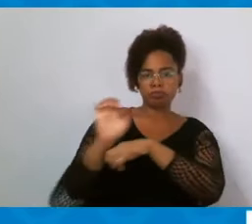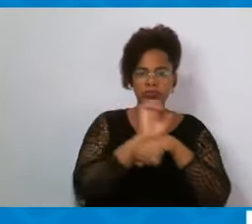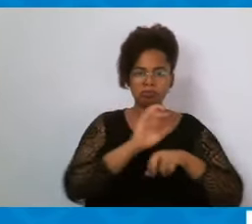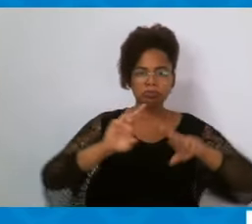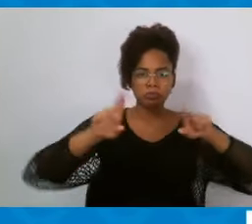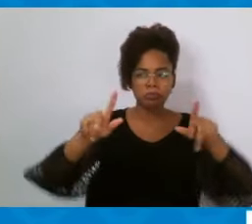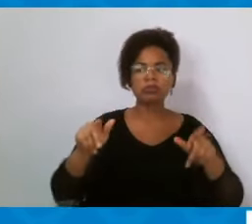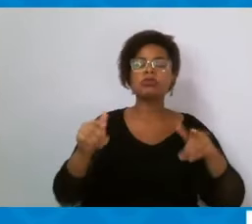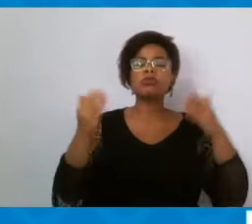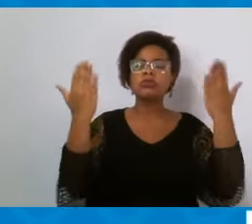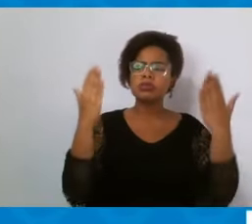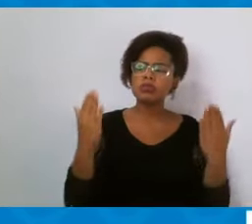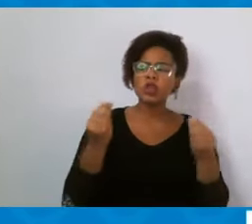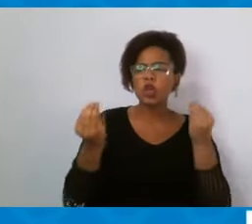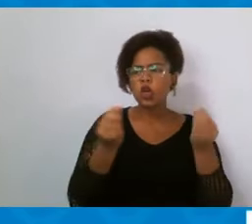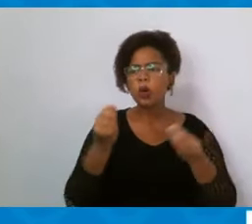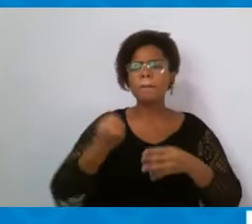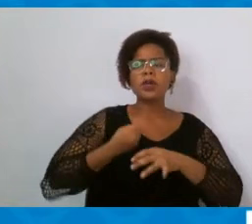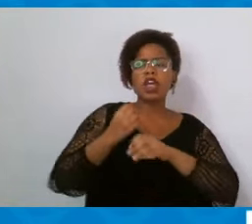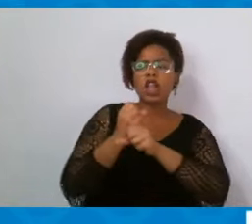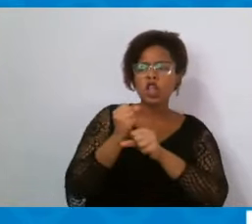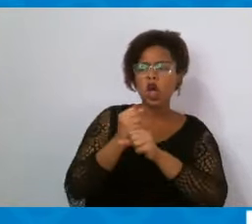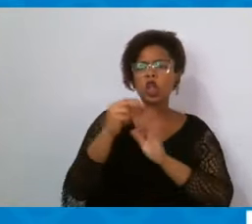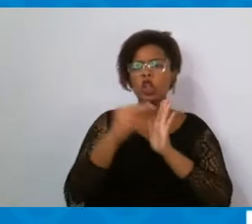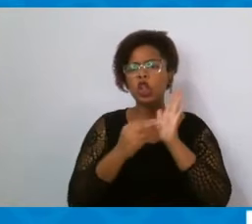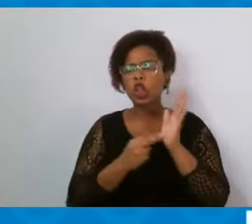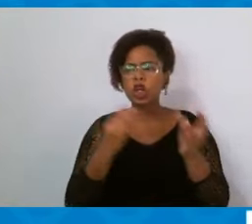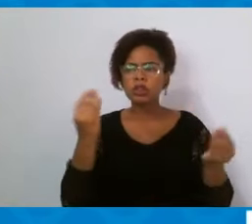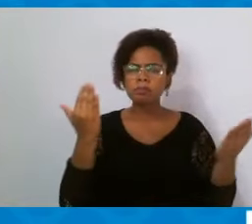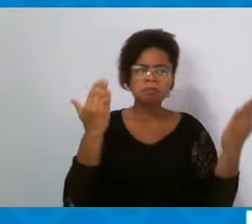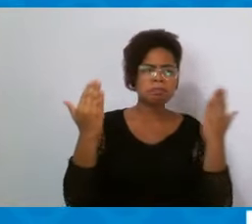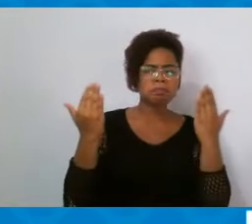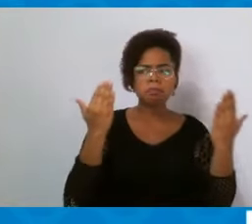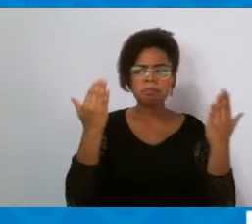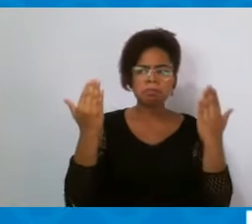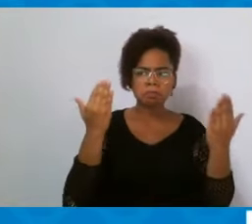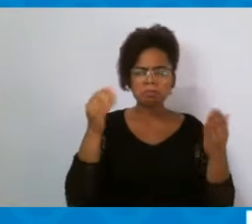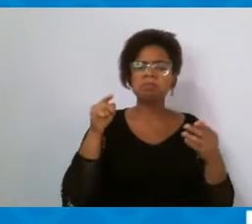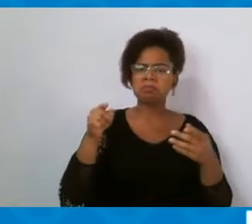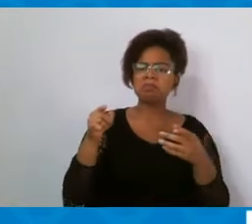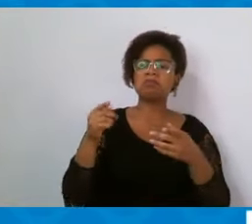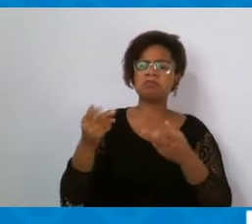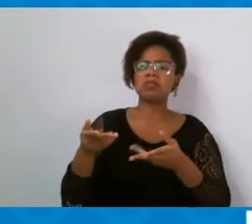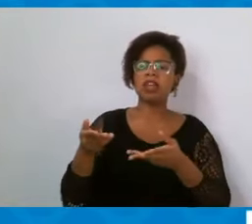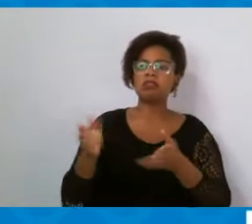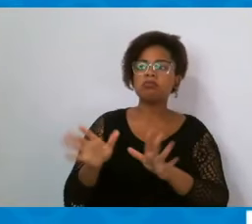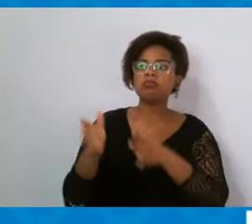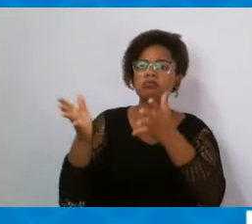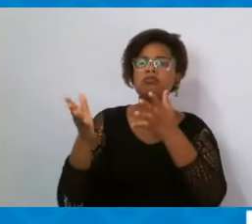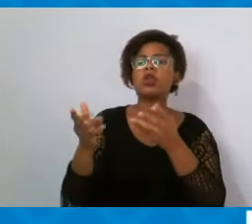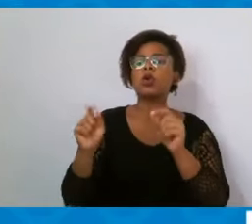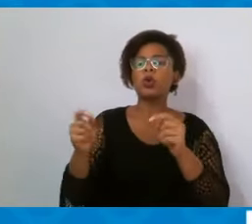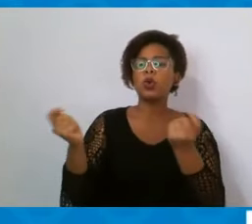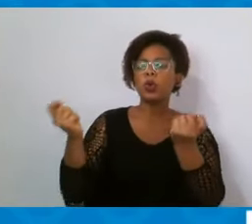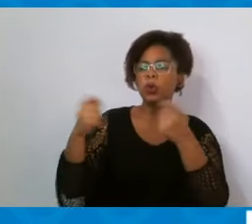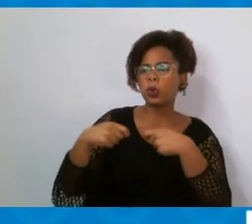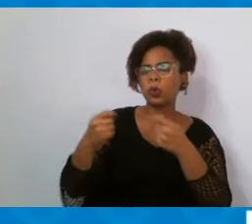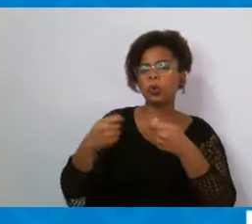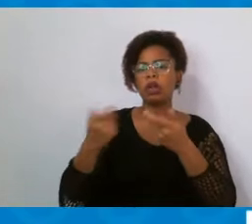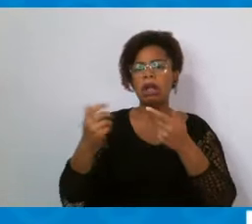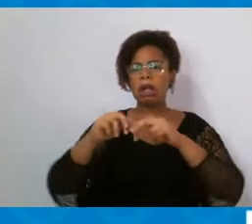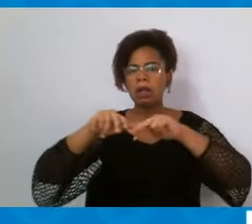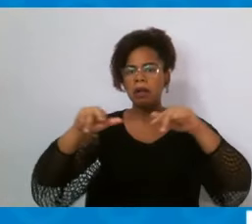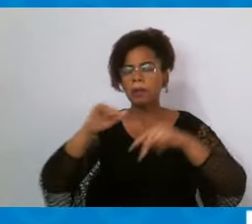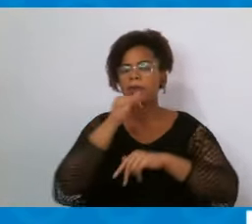tradicionais, os exames de validação de competências regionais, como o Enem, o Saeb, coisas dessa